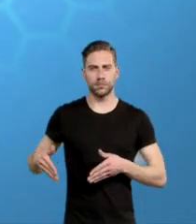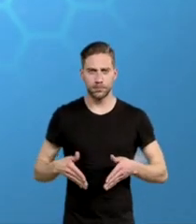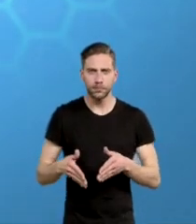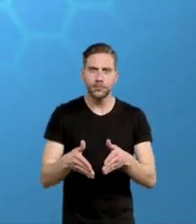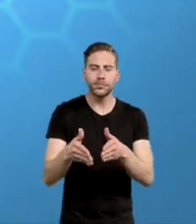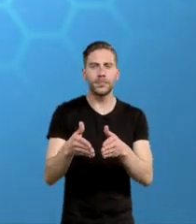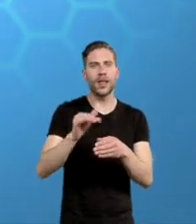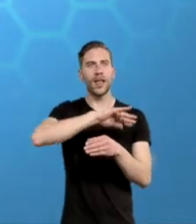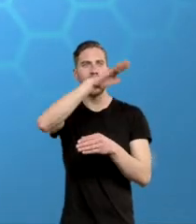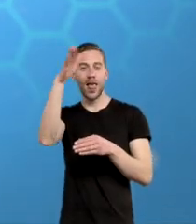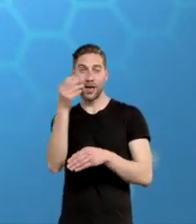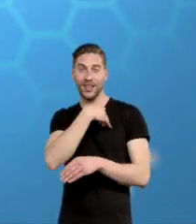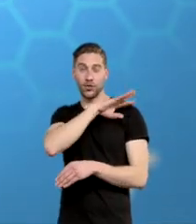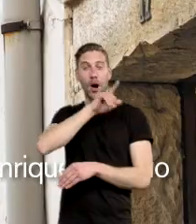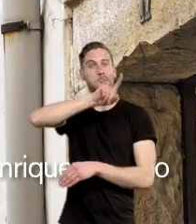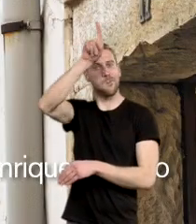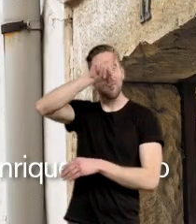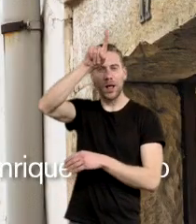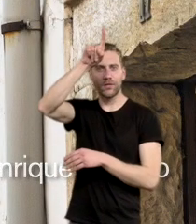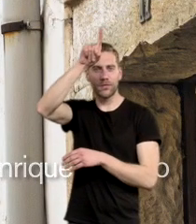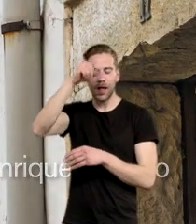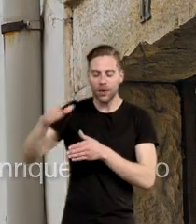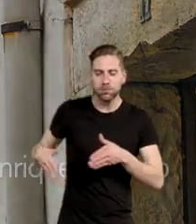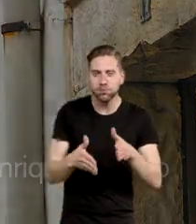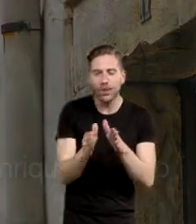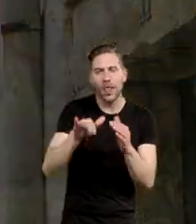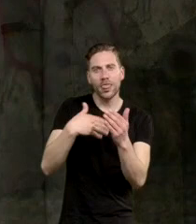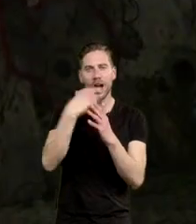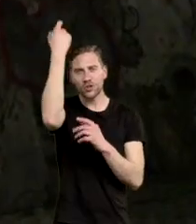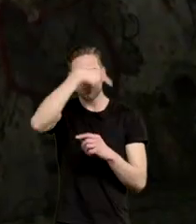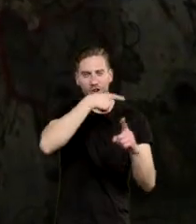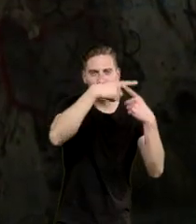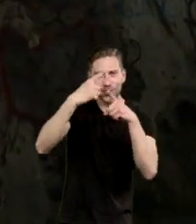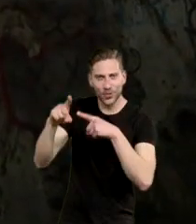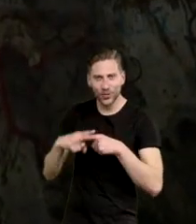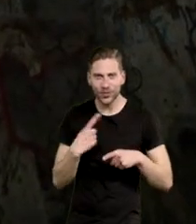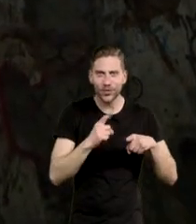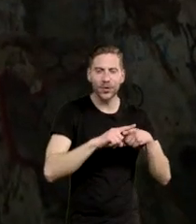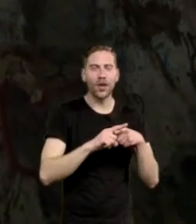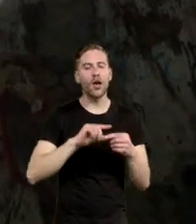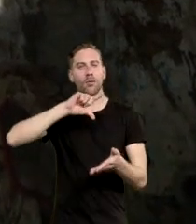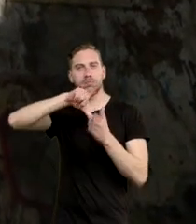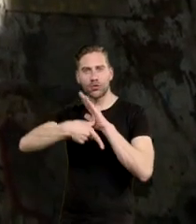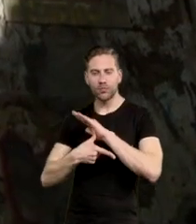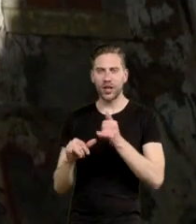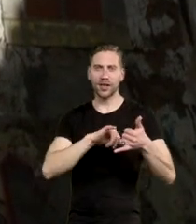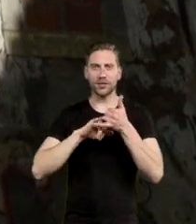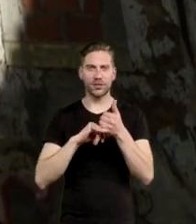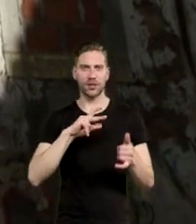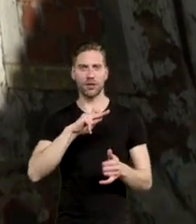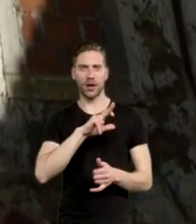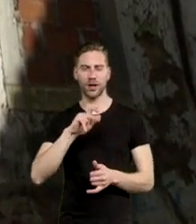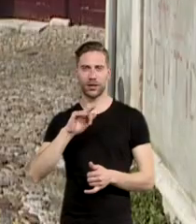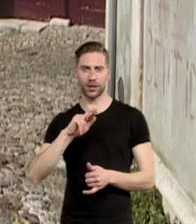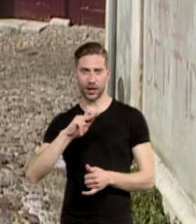Visitamos a Alta de Coimbra para conhecer Altas Histórias Soltas, uma produção da Associação Tarrafo, que associa